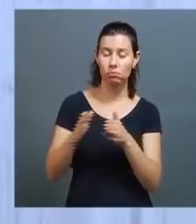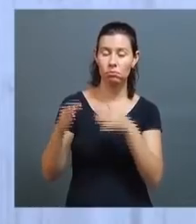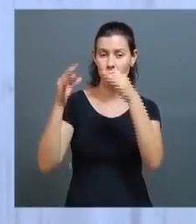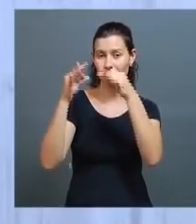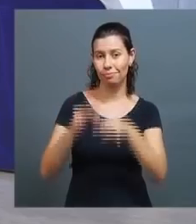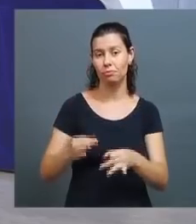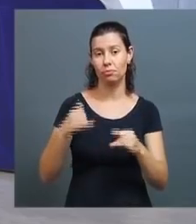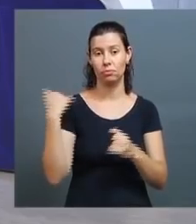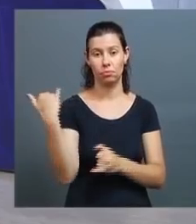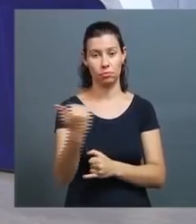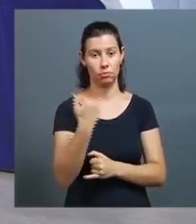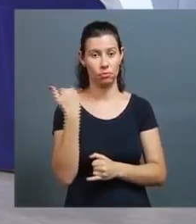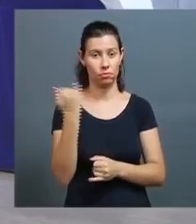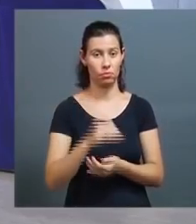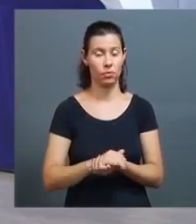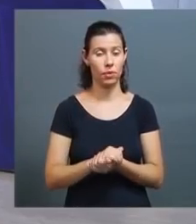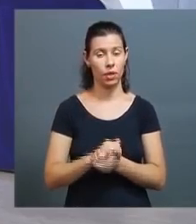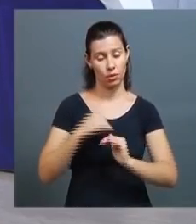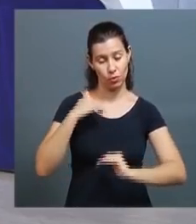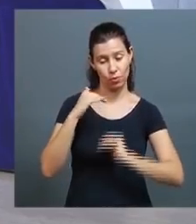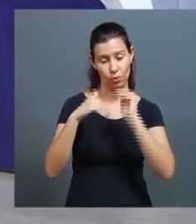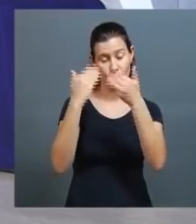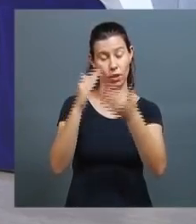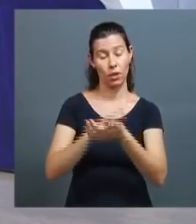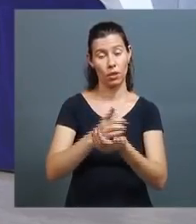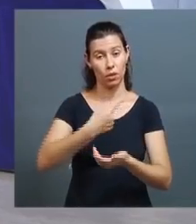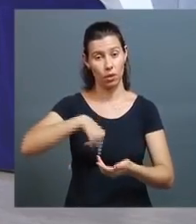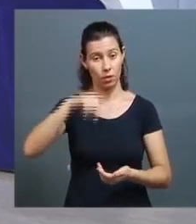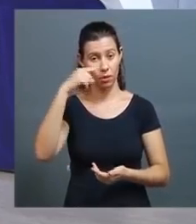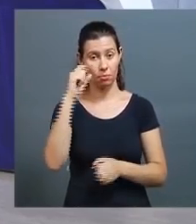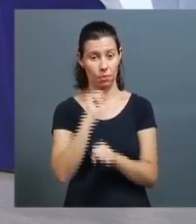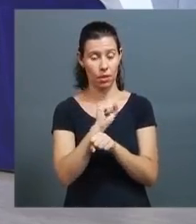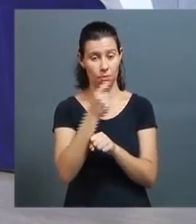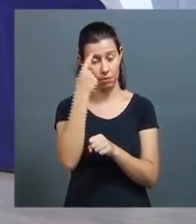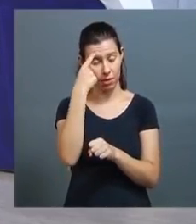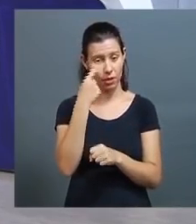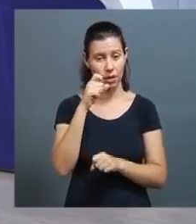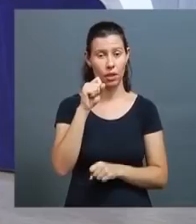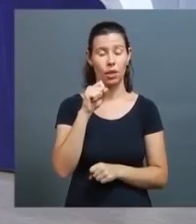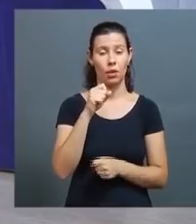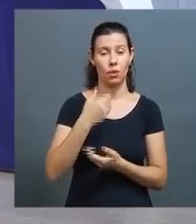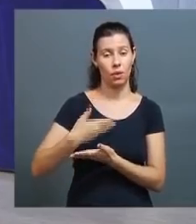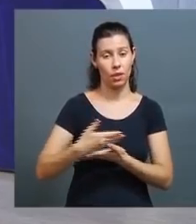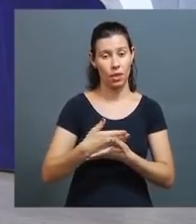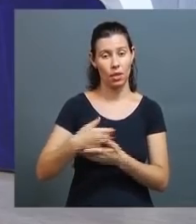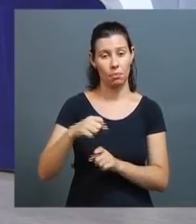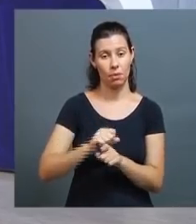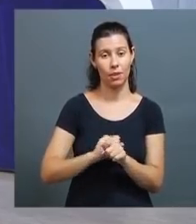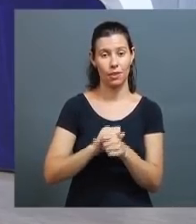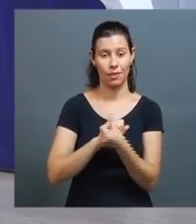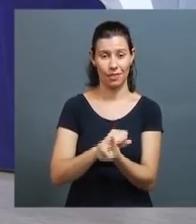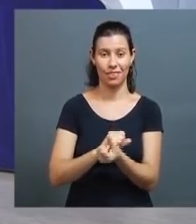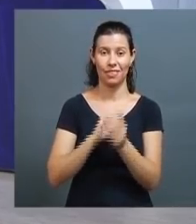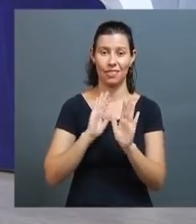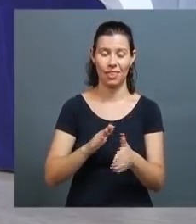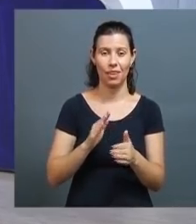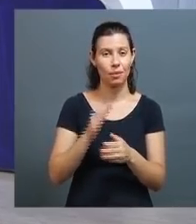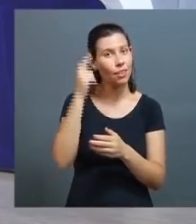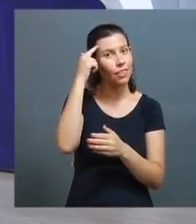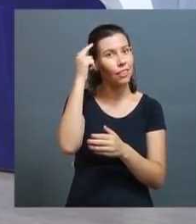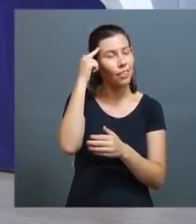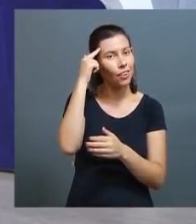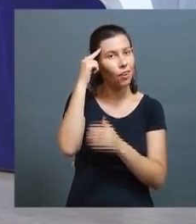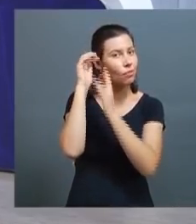De formação mesmo, formação. Né? Se a gente parar para pensar, um bebê de 6 meses de idade, ele sabe fazer conta. Então, já está